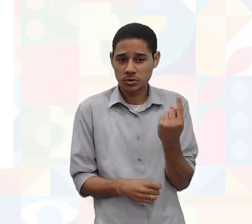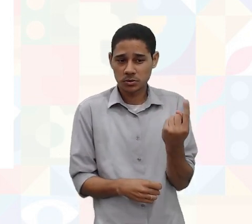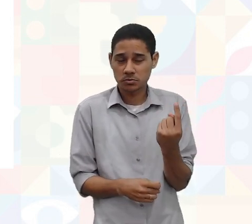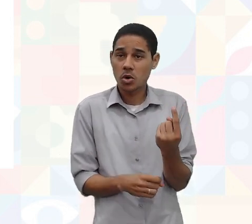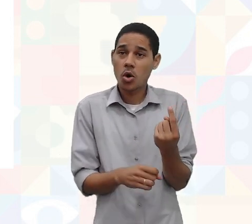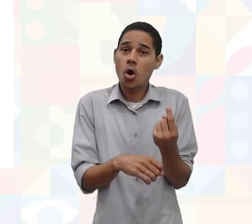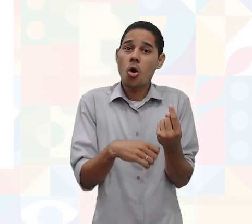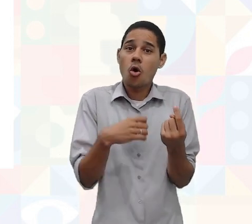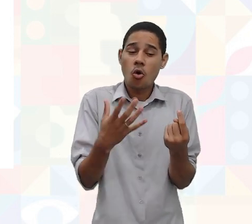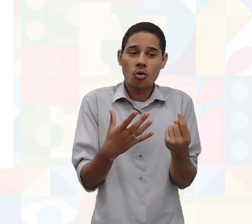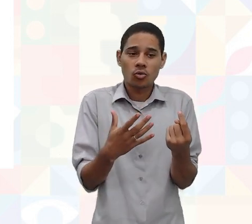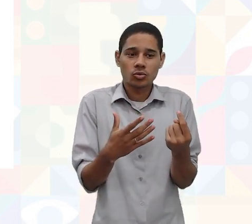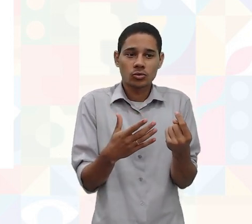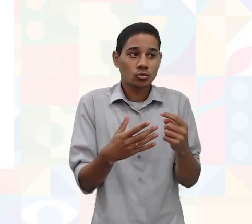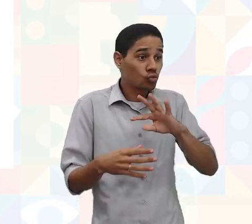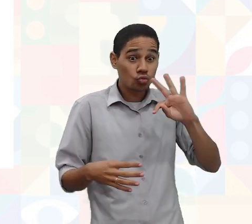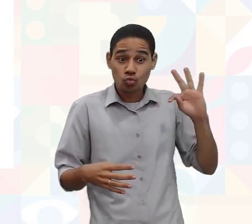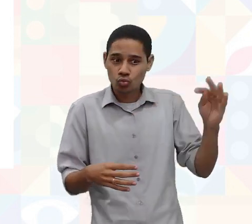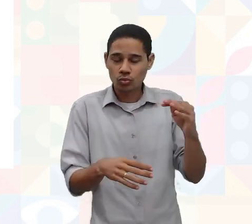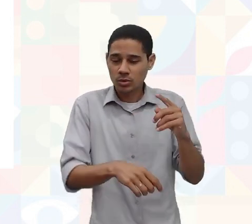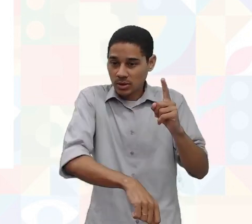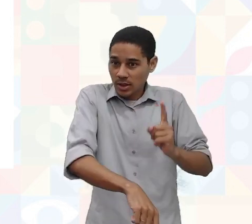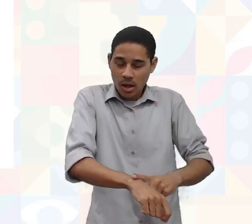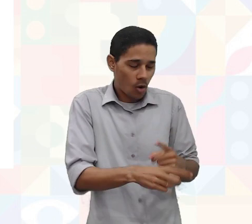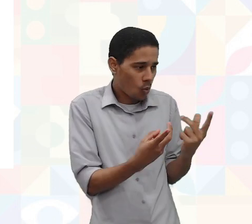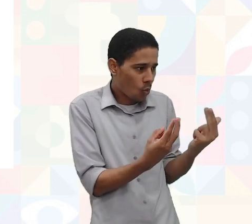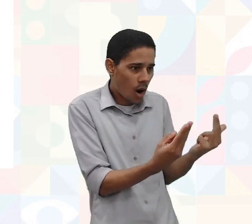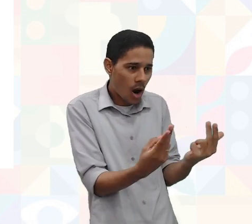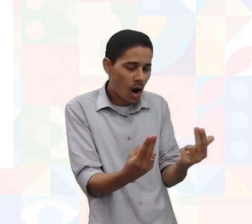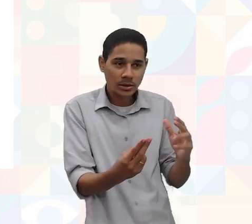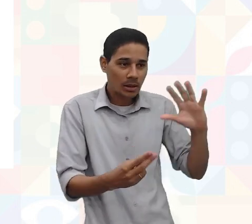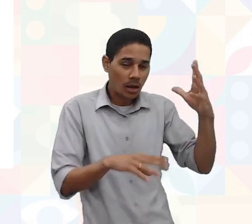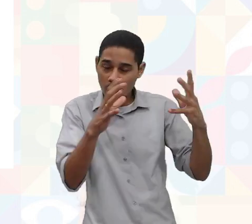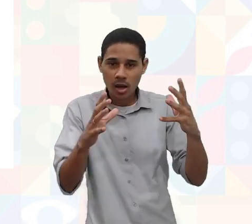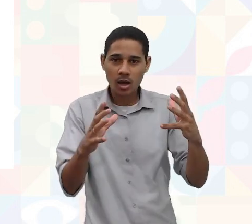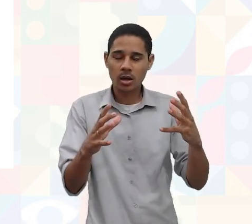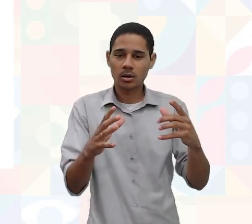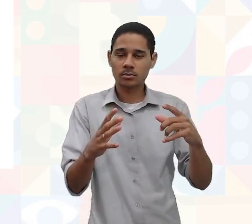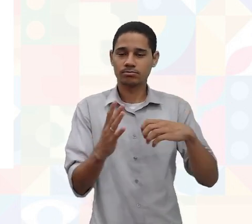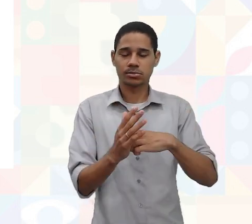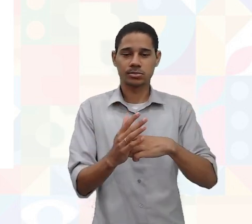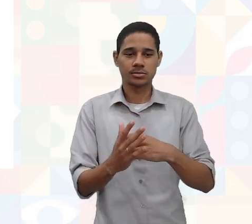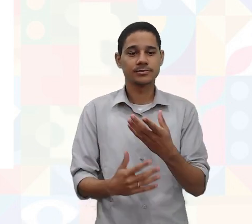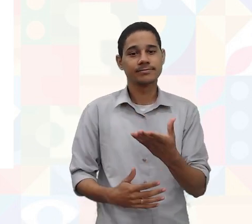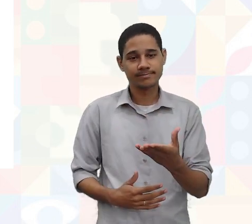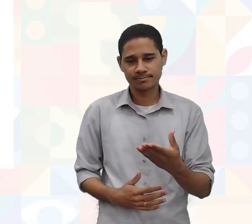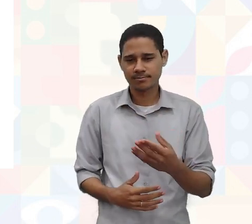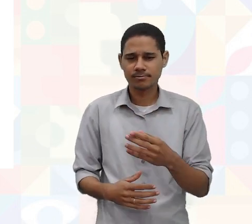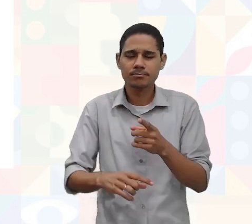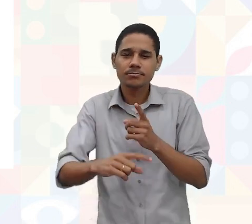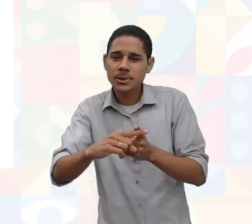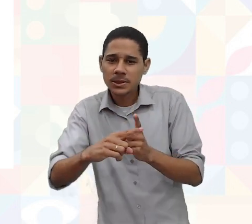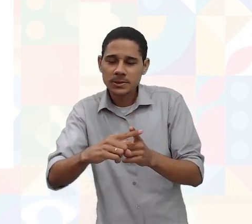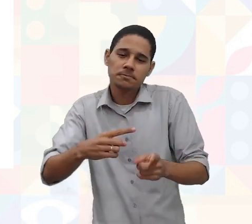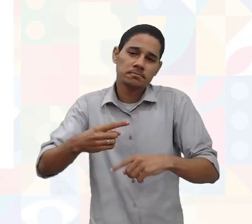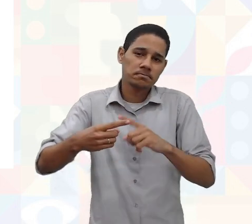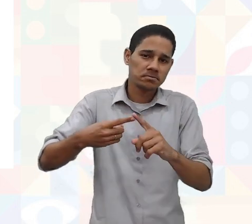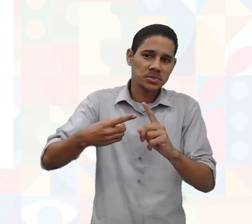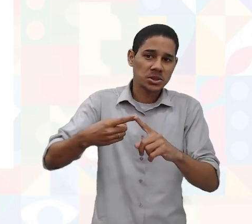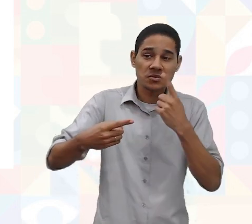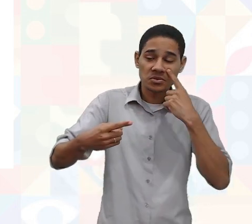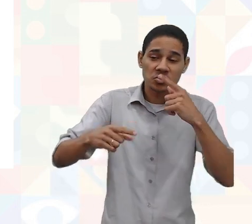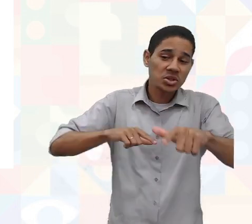ou acontecer ao mesmo tempo e variam em razão dos seguintes fatores: o tipo de tarefa a